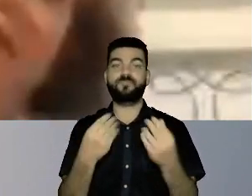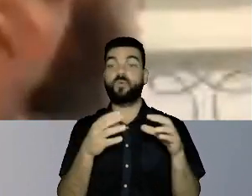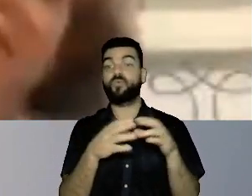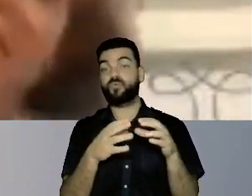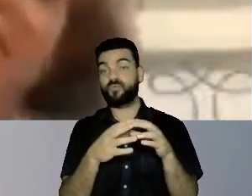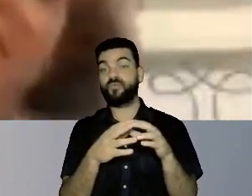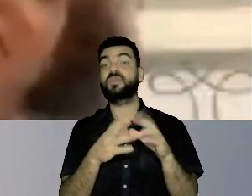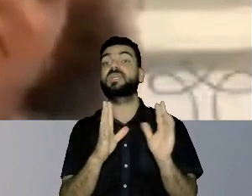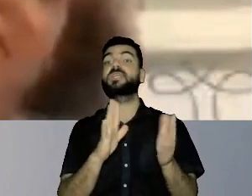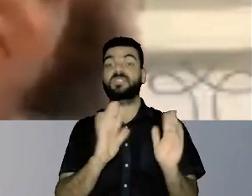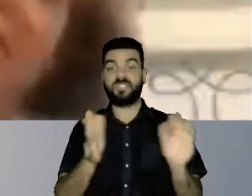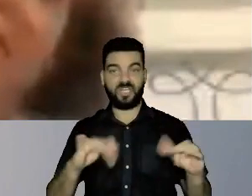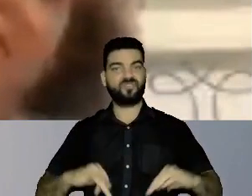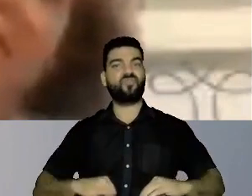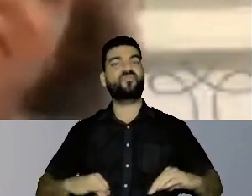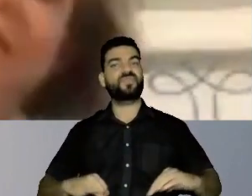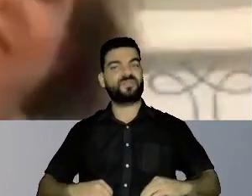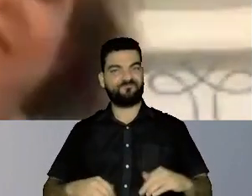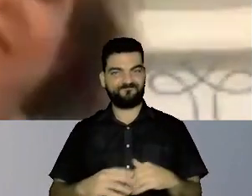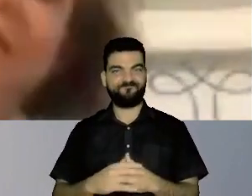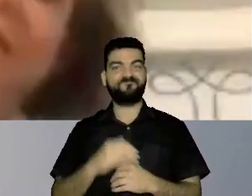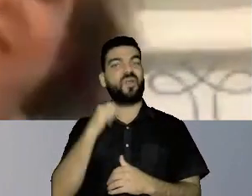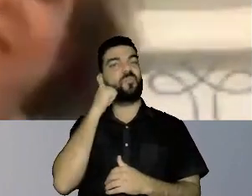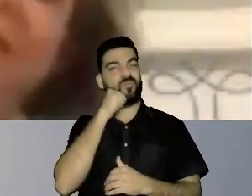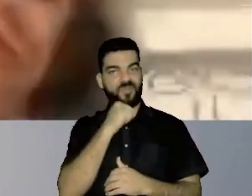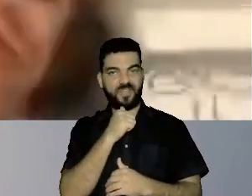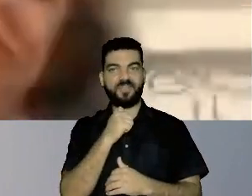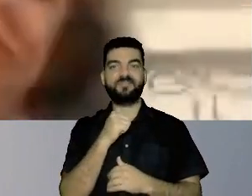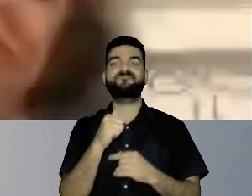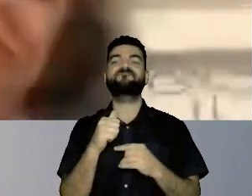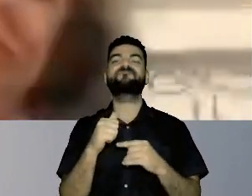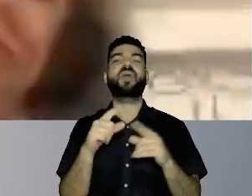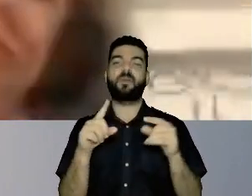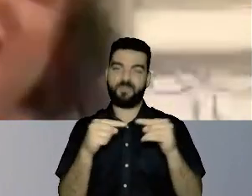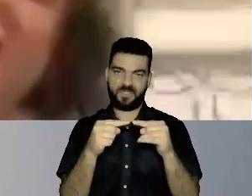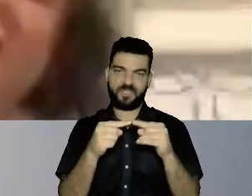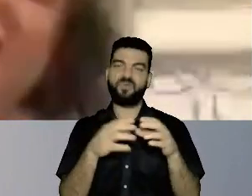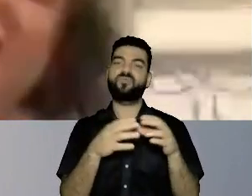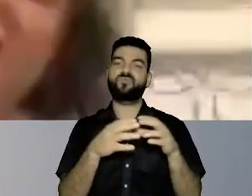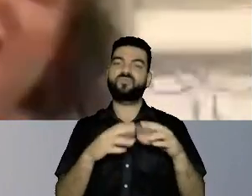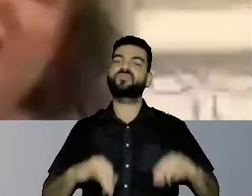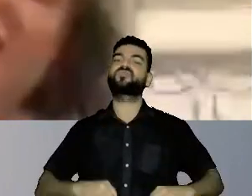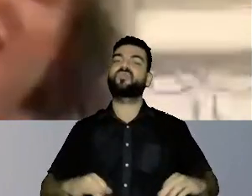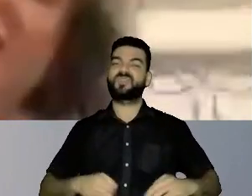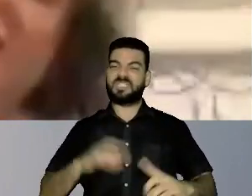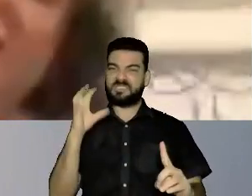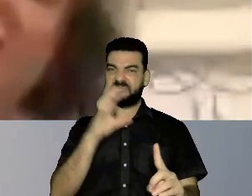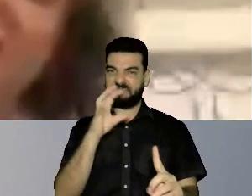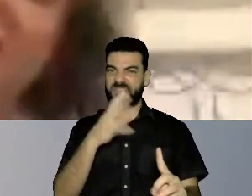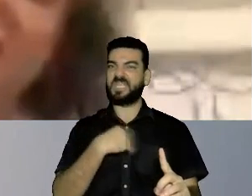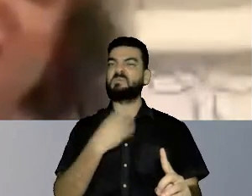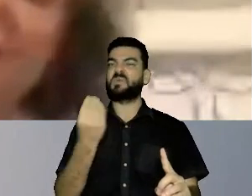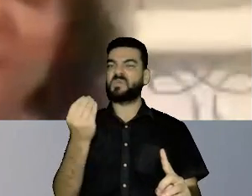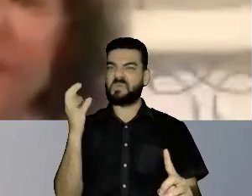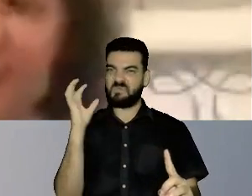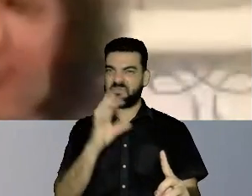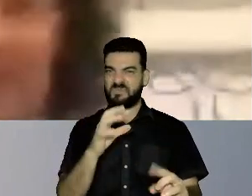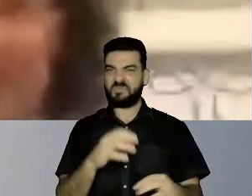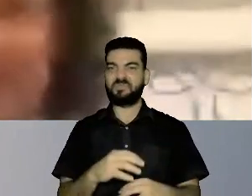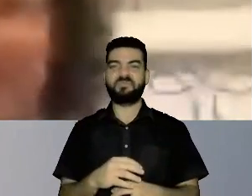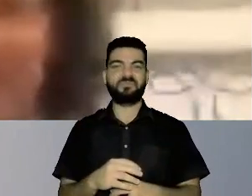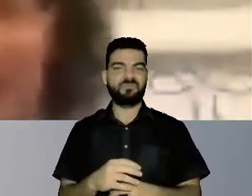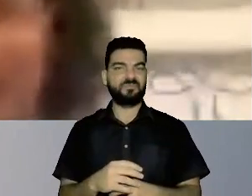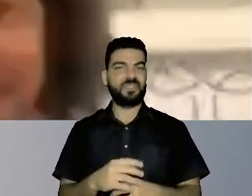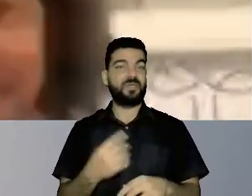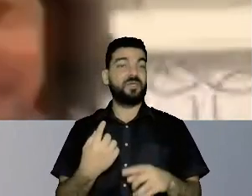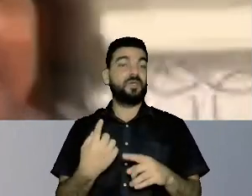gente entende como grupos que são marginalizados. A mulher faz parte